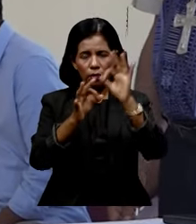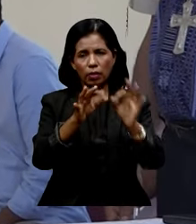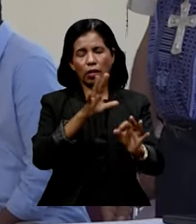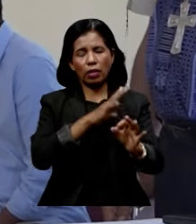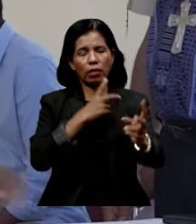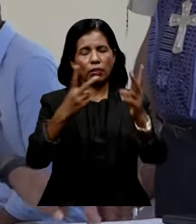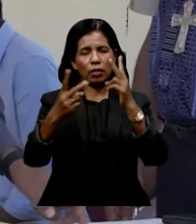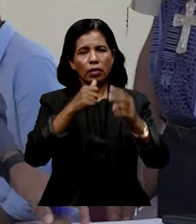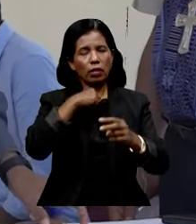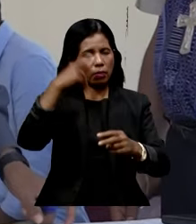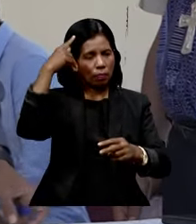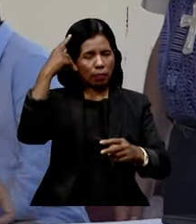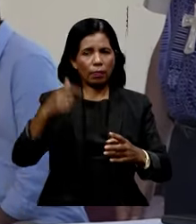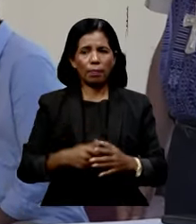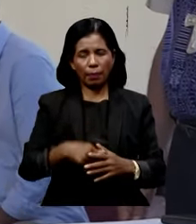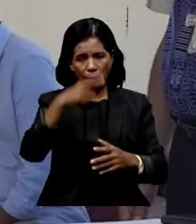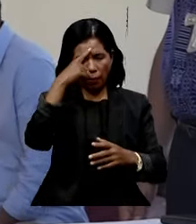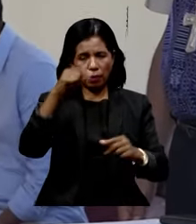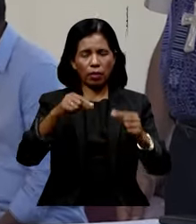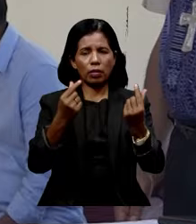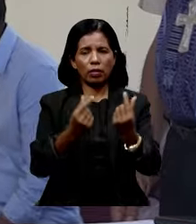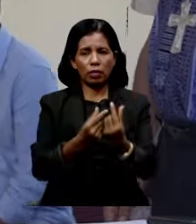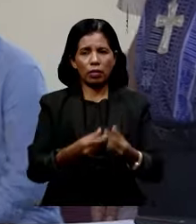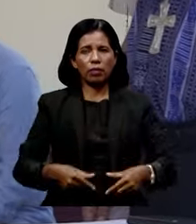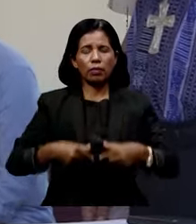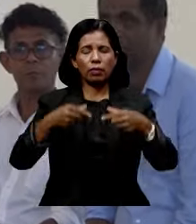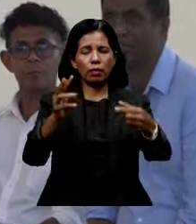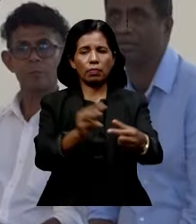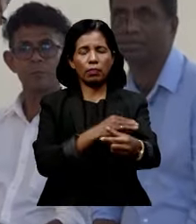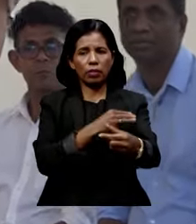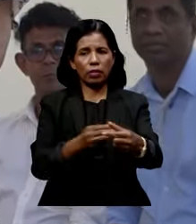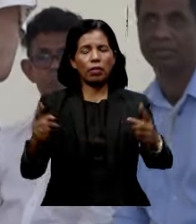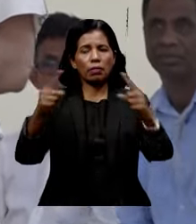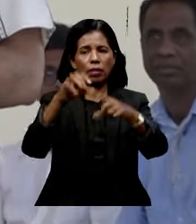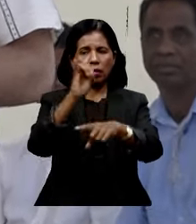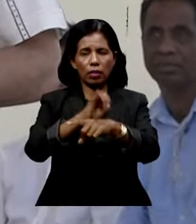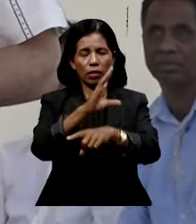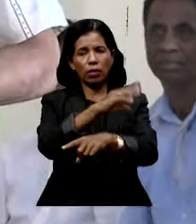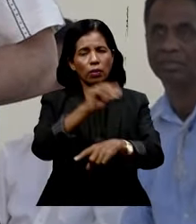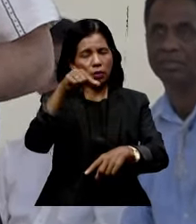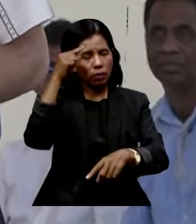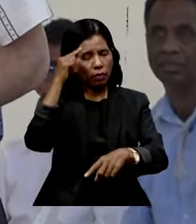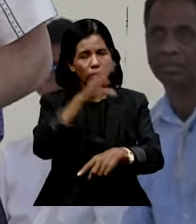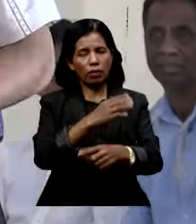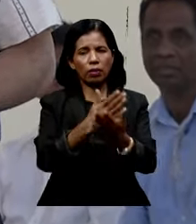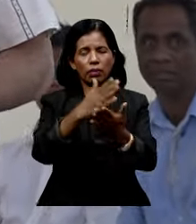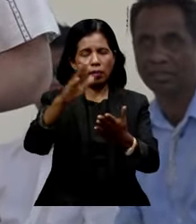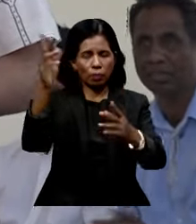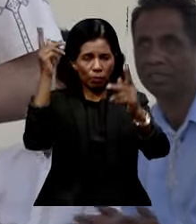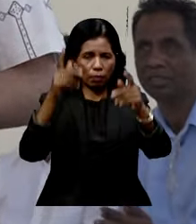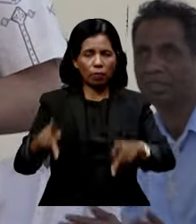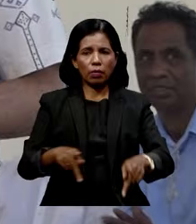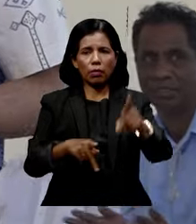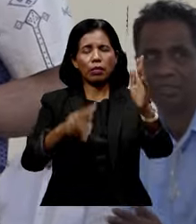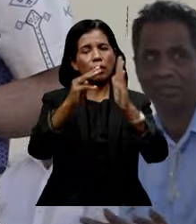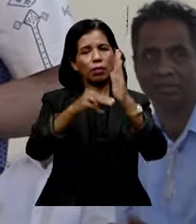visita Papa Francisco. Também né, a equipa oficial entrega música né, ba igreja no governo, onde partilha ba público lihusi